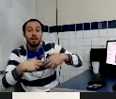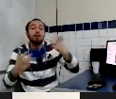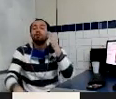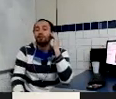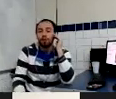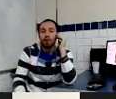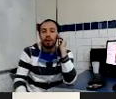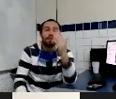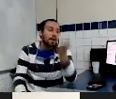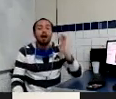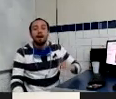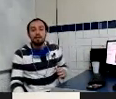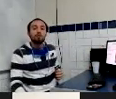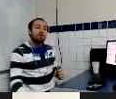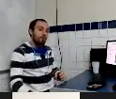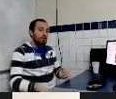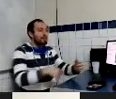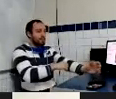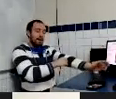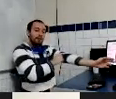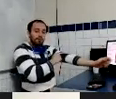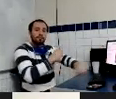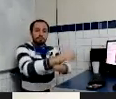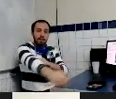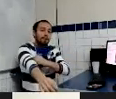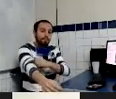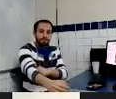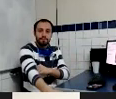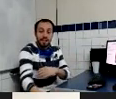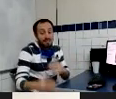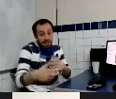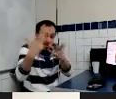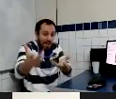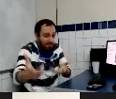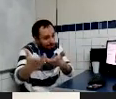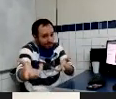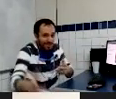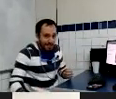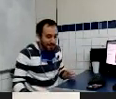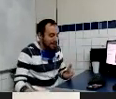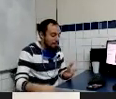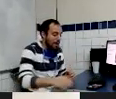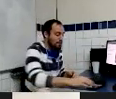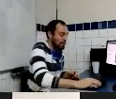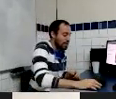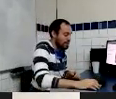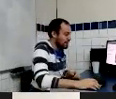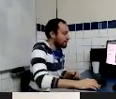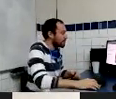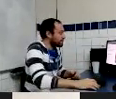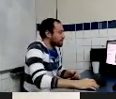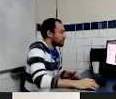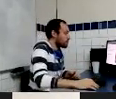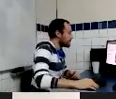aquele alimento, onde eu vou guardar? Aí você tem o desenvolvimento do artesanato. Beleza? Eles têm tempo livre para desenvolver o